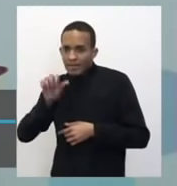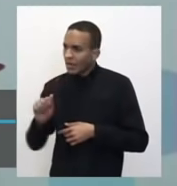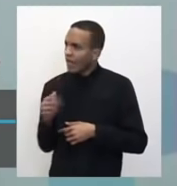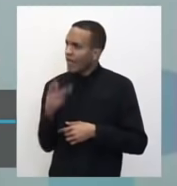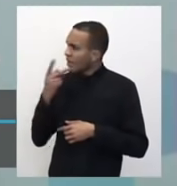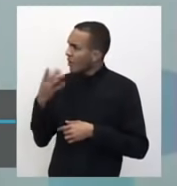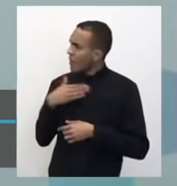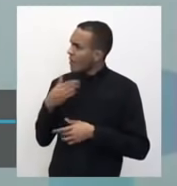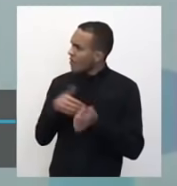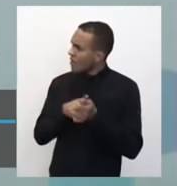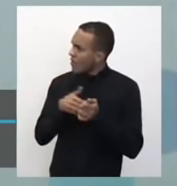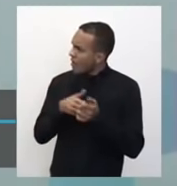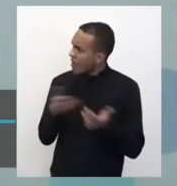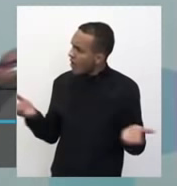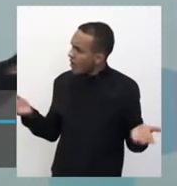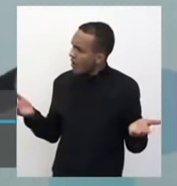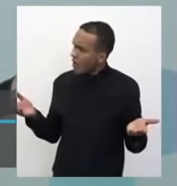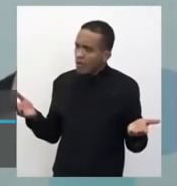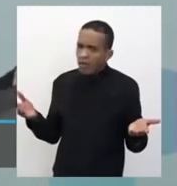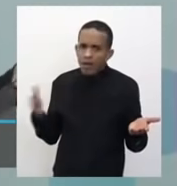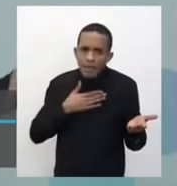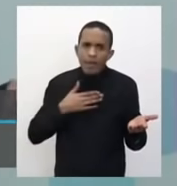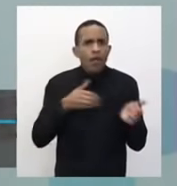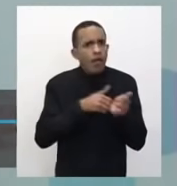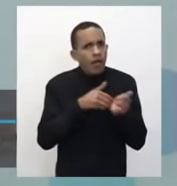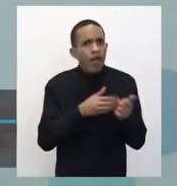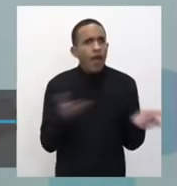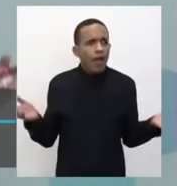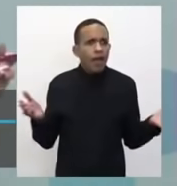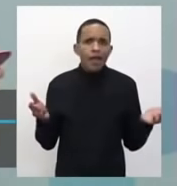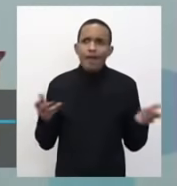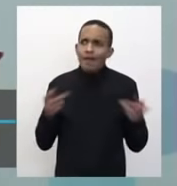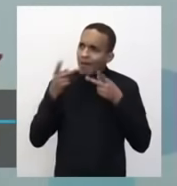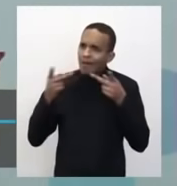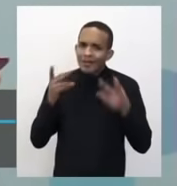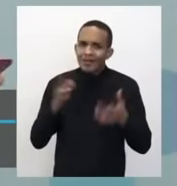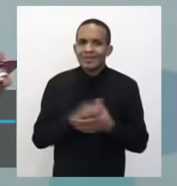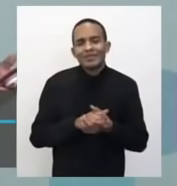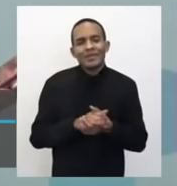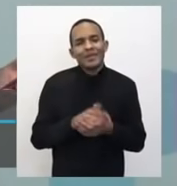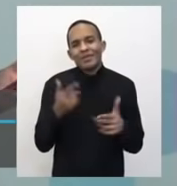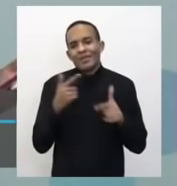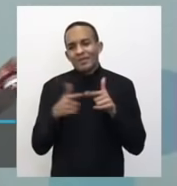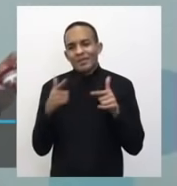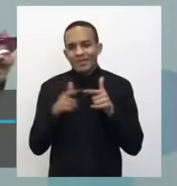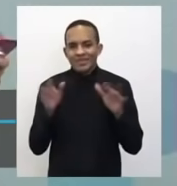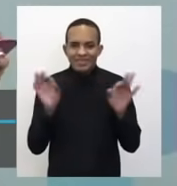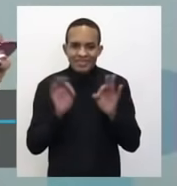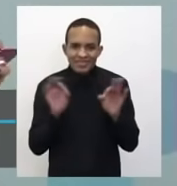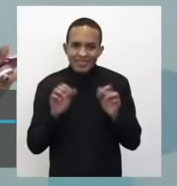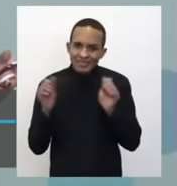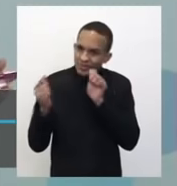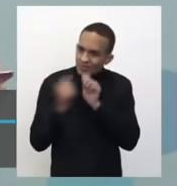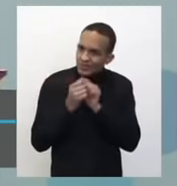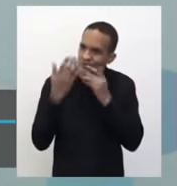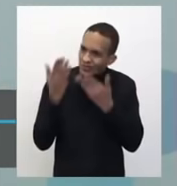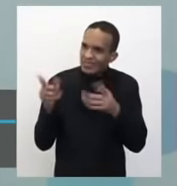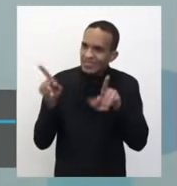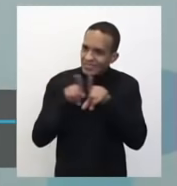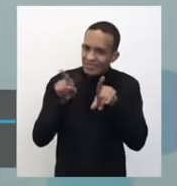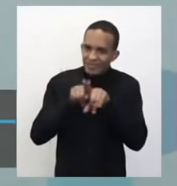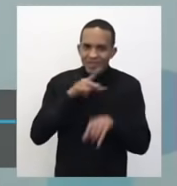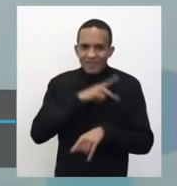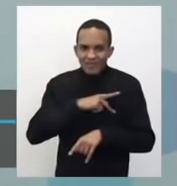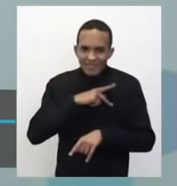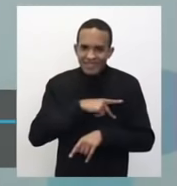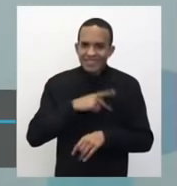eleição. segredo, Rê! Você contou meu segredo! Não tem problema. Tamo junto porque você também é